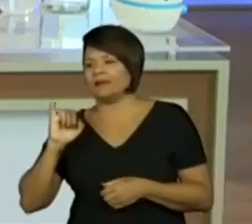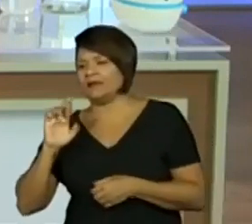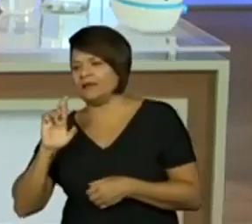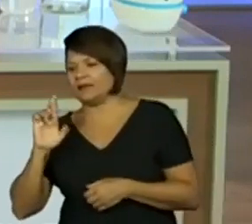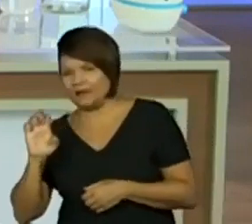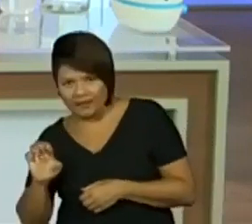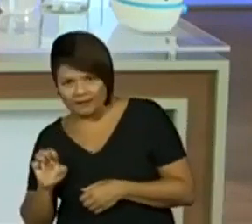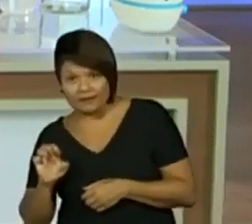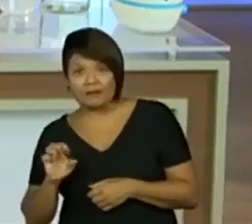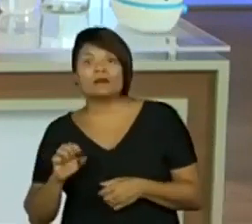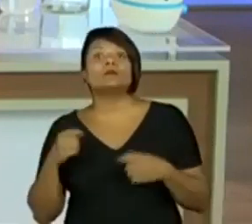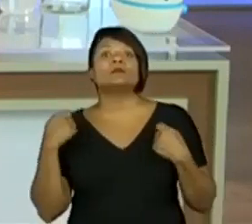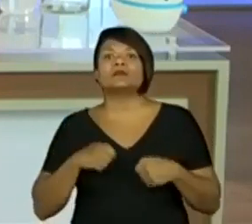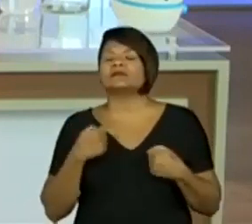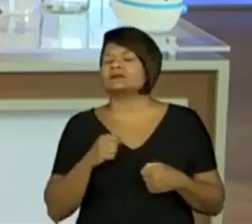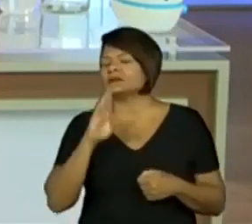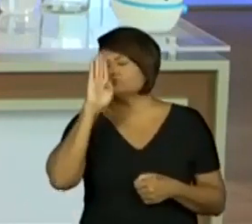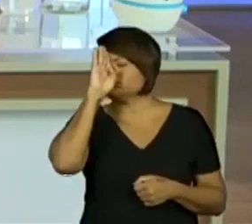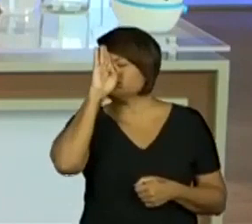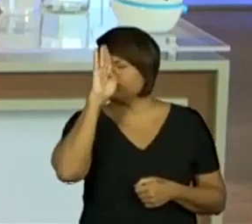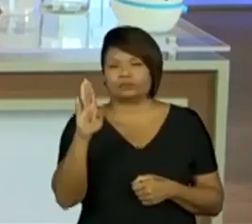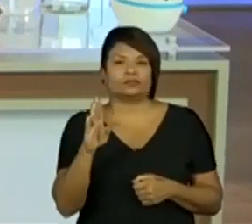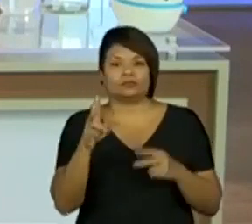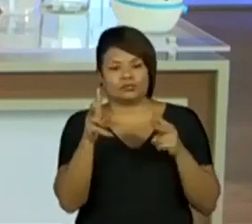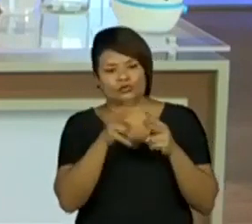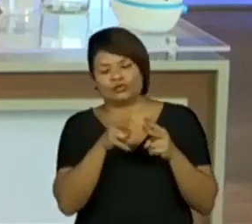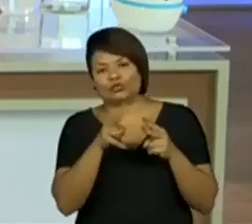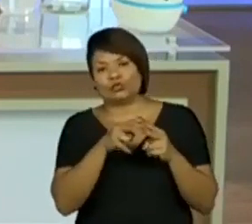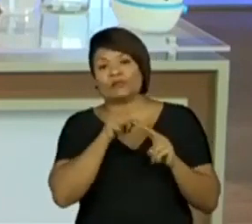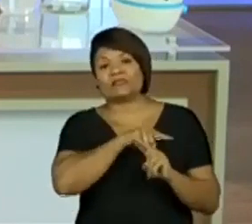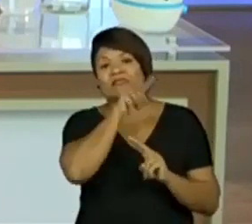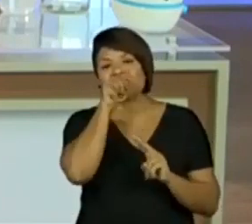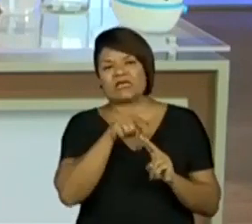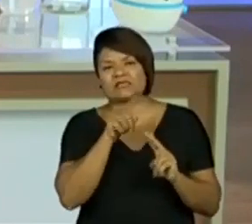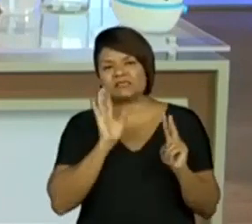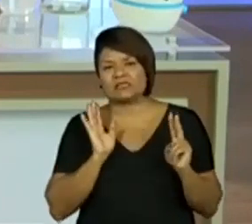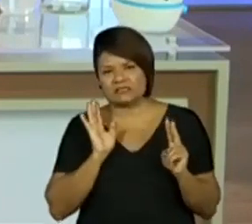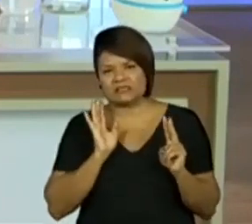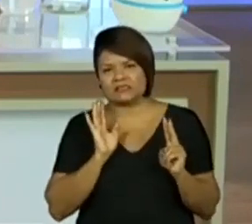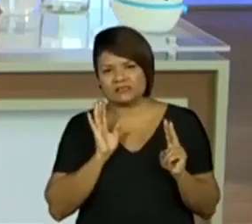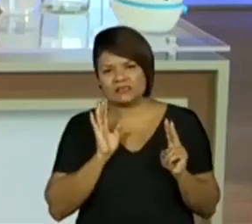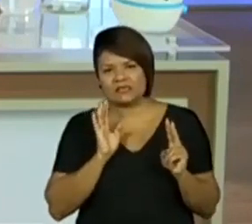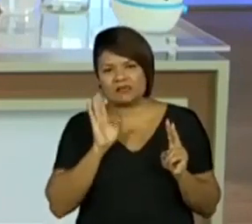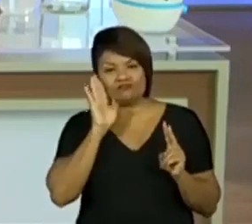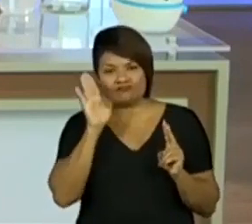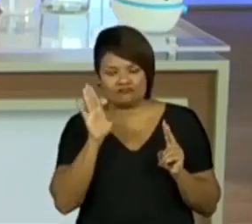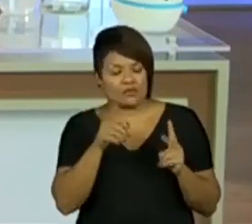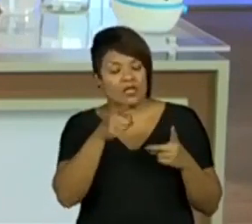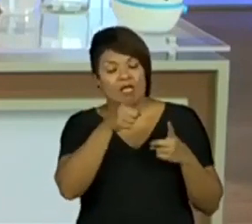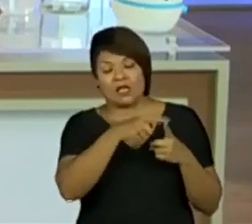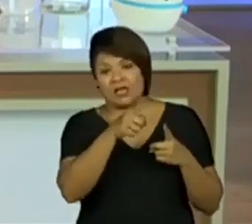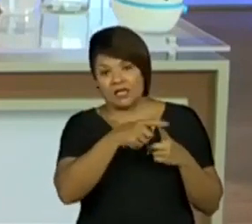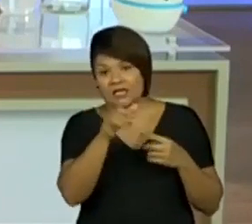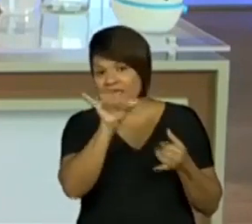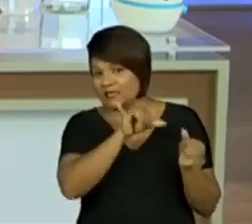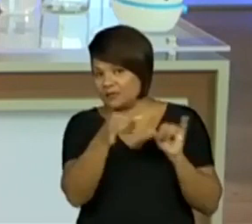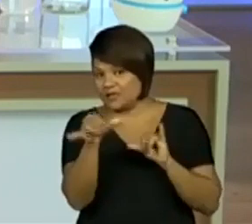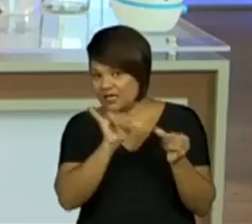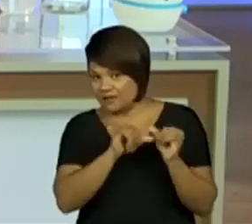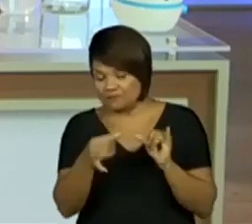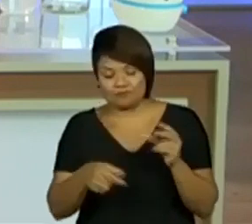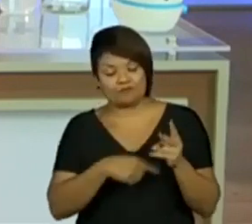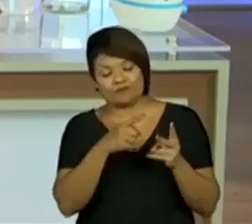duas ciências fundamentais no mundo, que são a química e